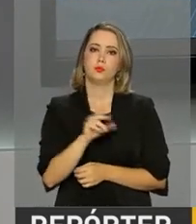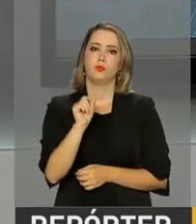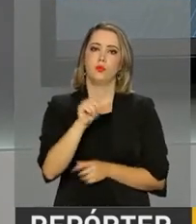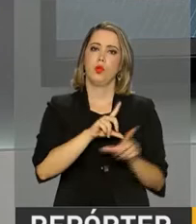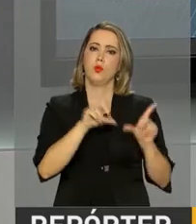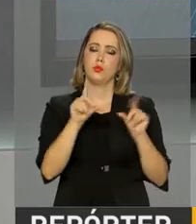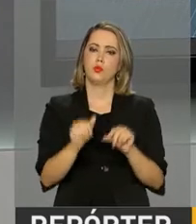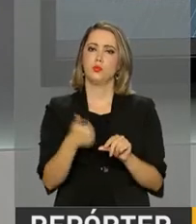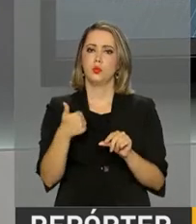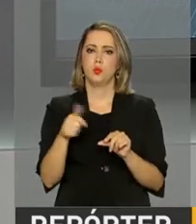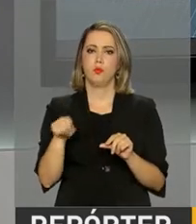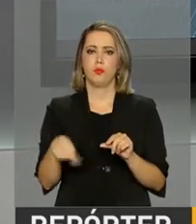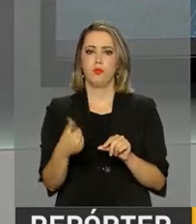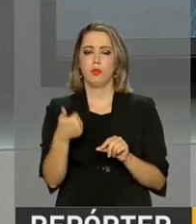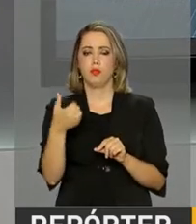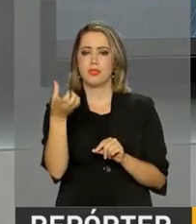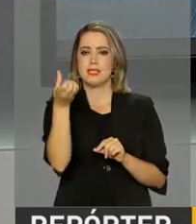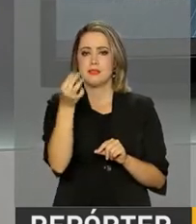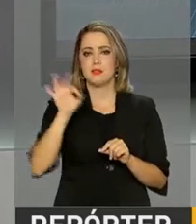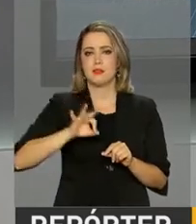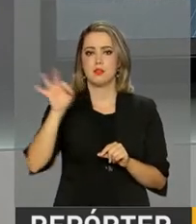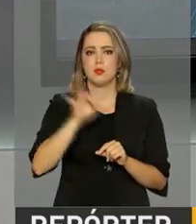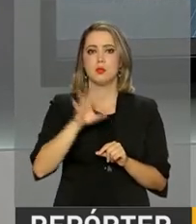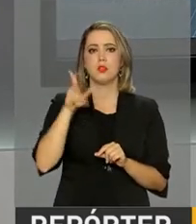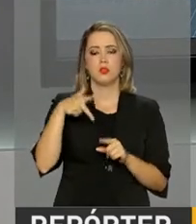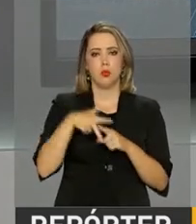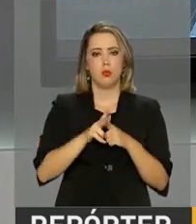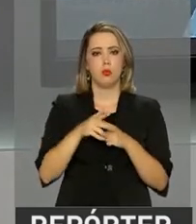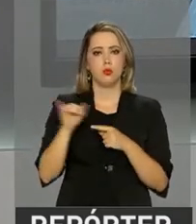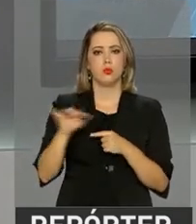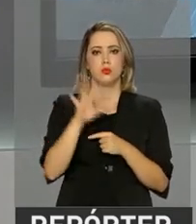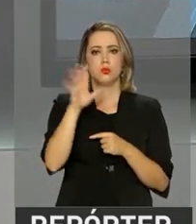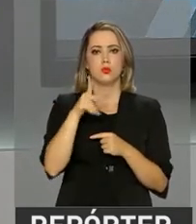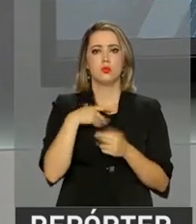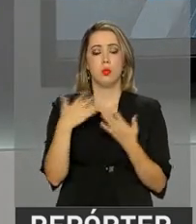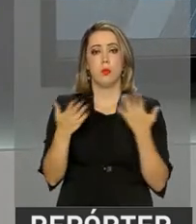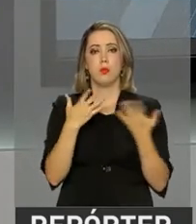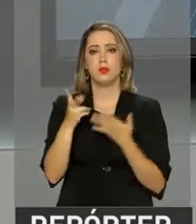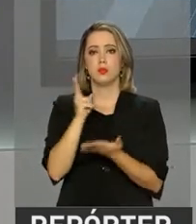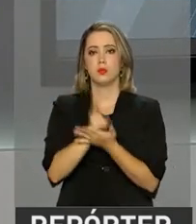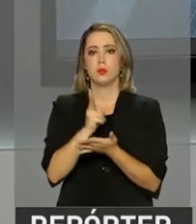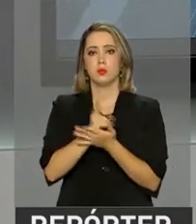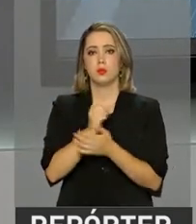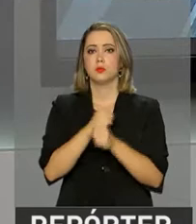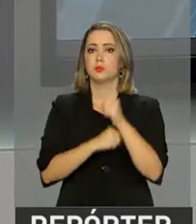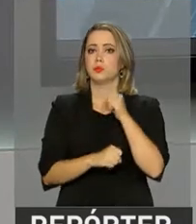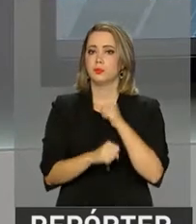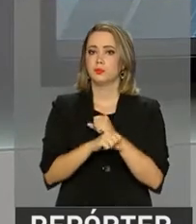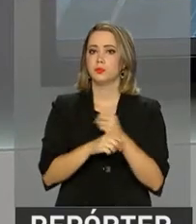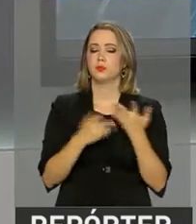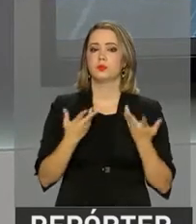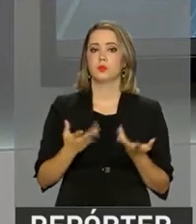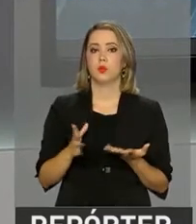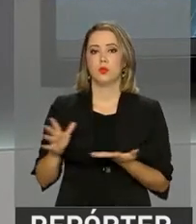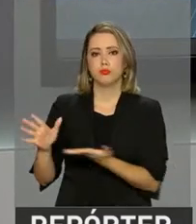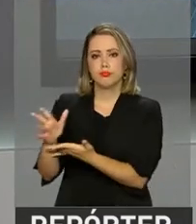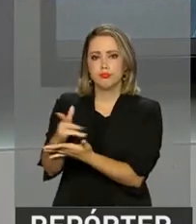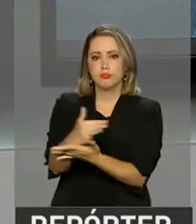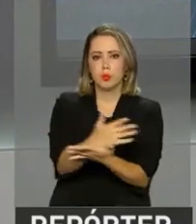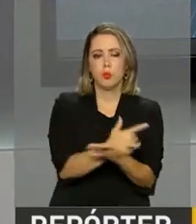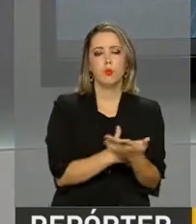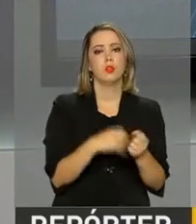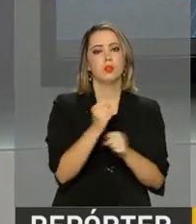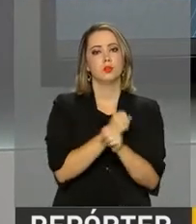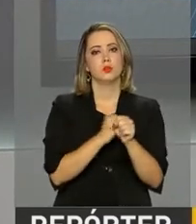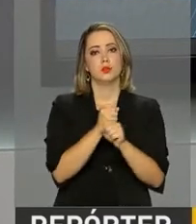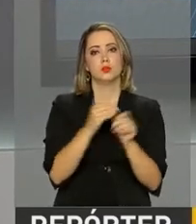uma queda de 1,16% já corrigida pela inflação, se comparada ao mesmo período do ano passado. No acumulado do ano,